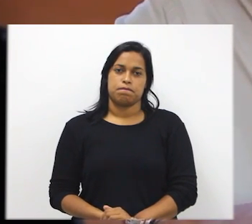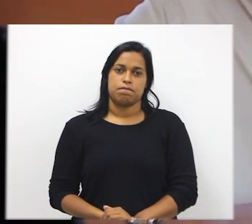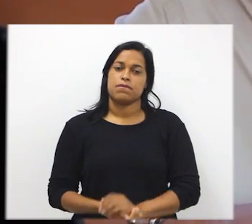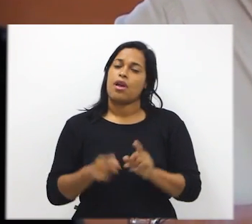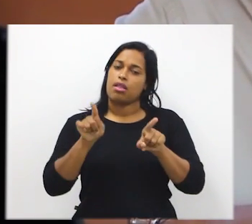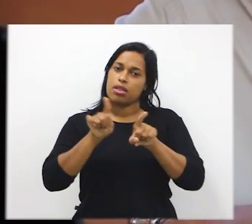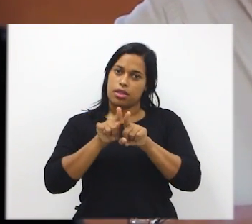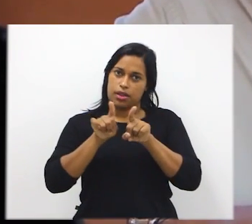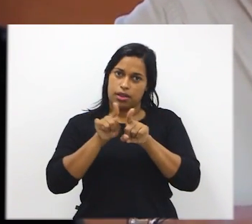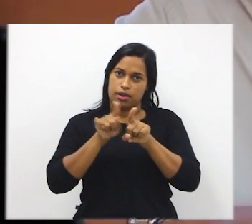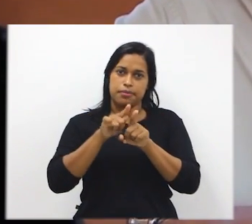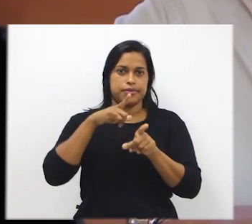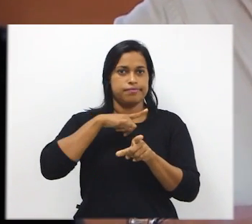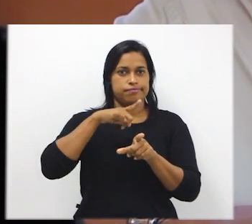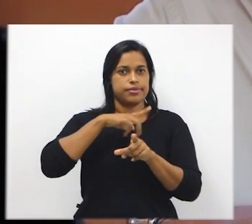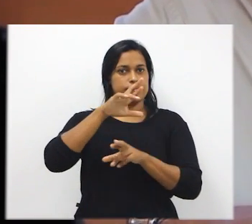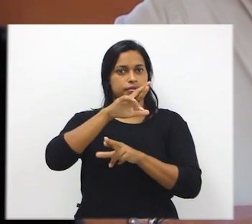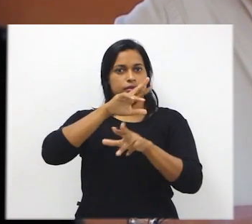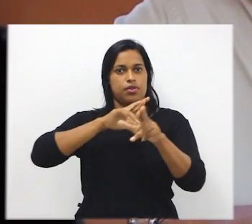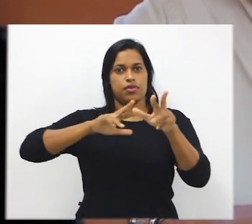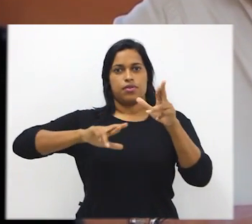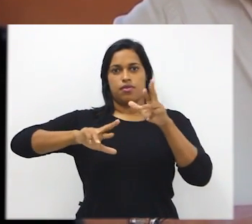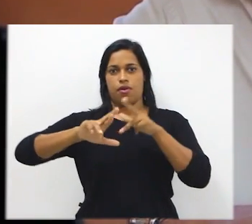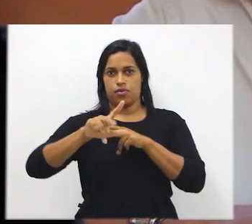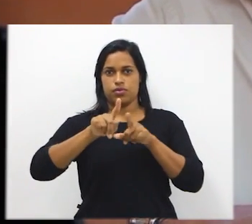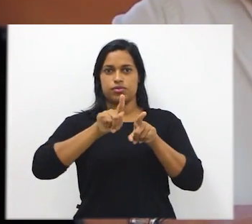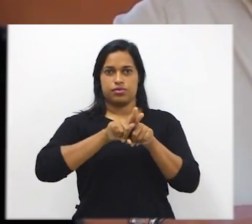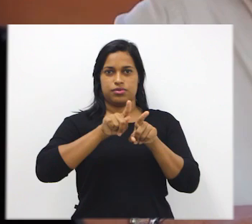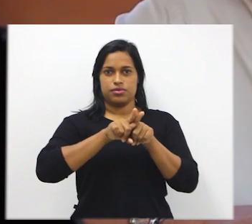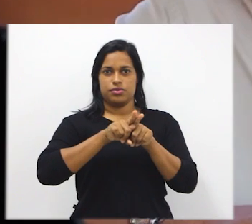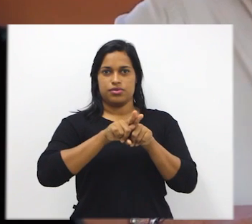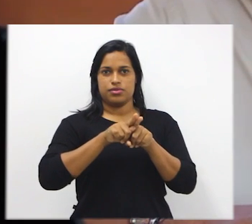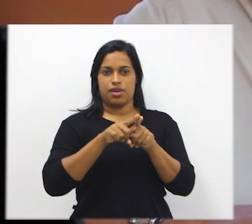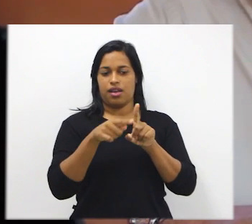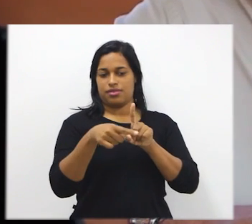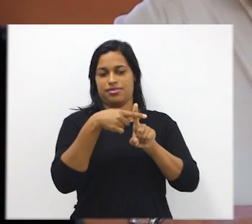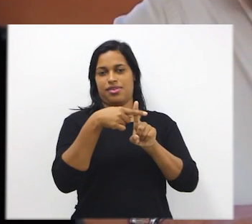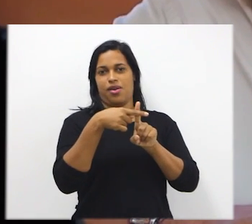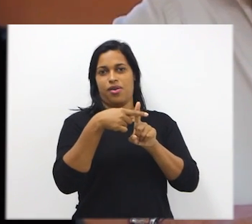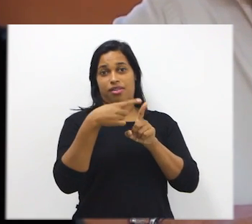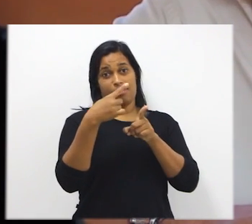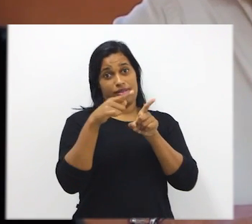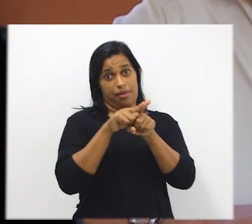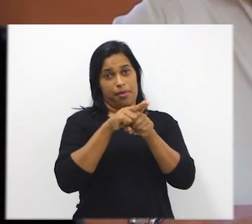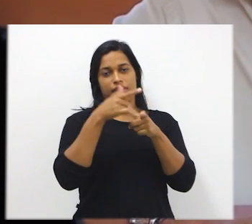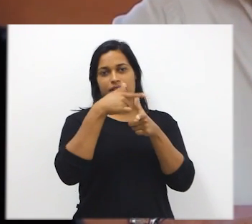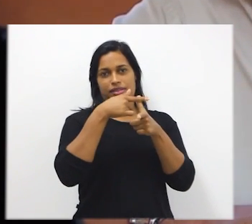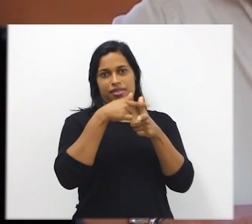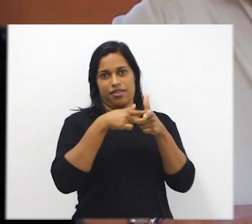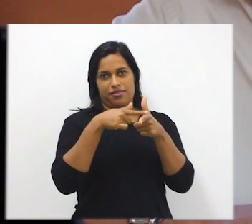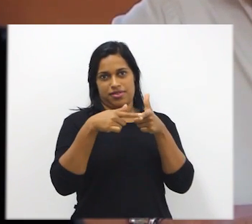Também nós temos outros operadores, além de adição e divisão.